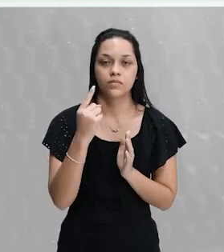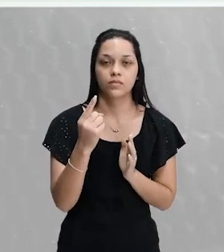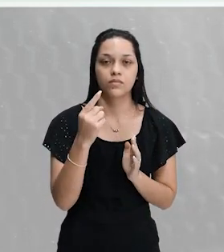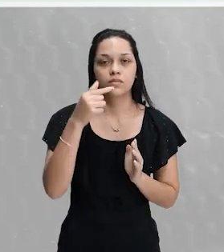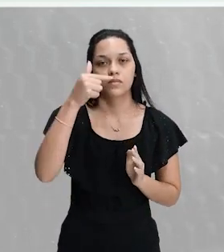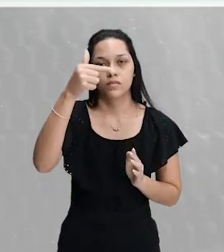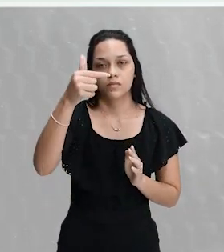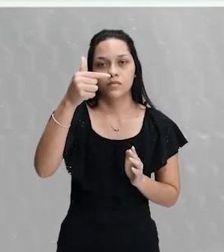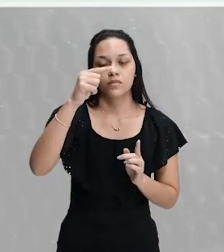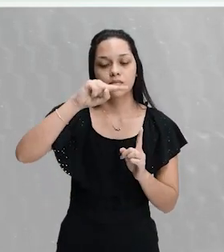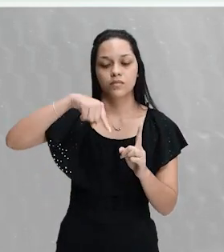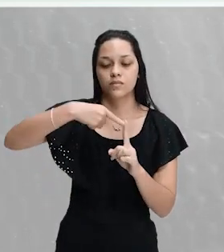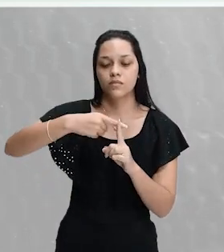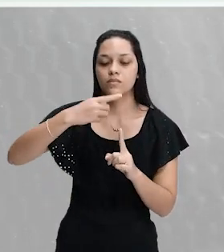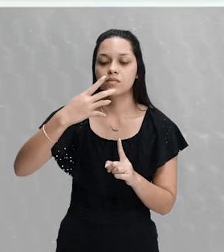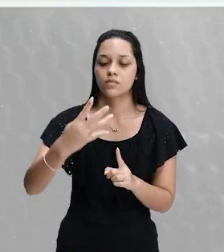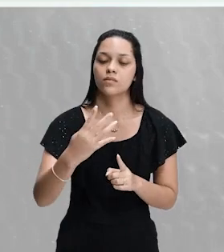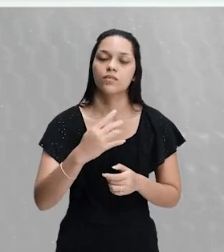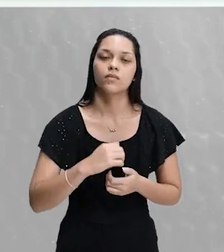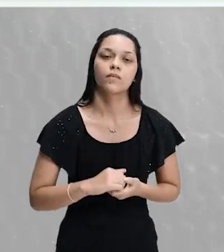ao quadrado mais 4.